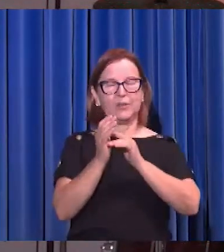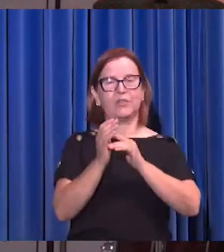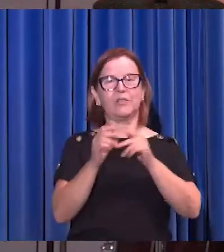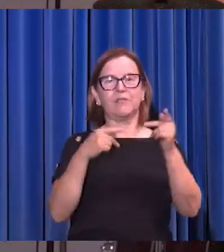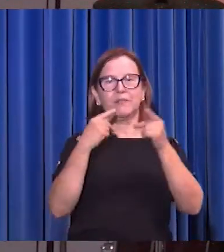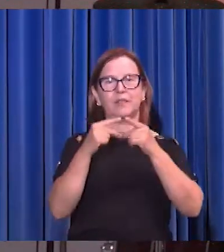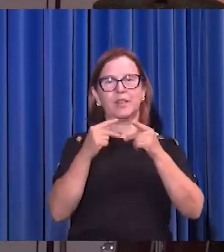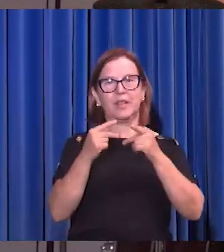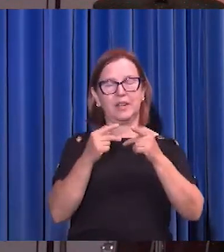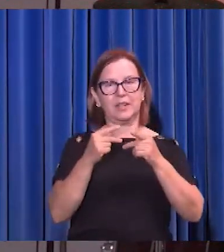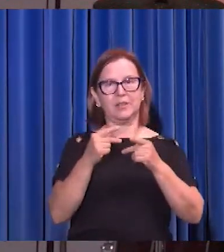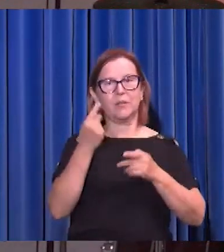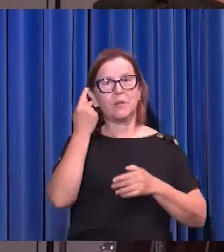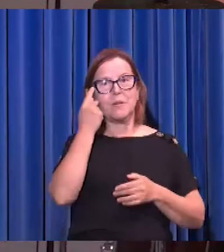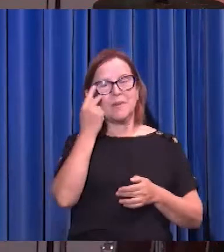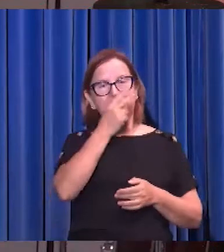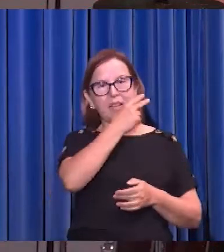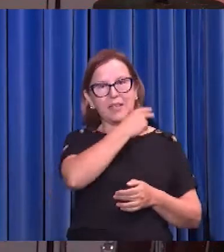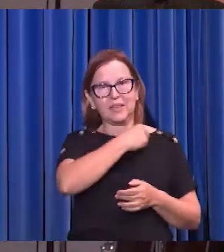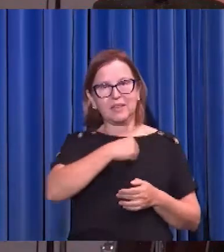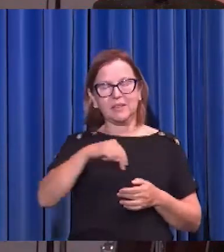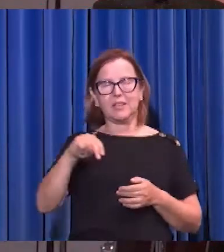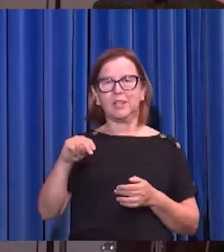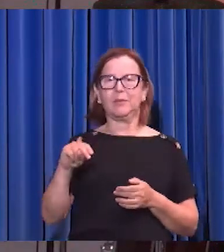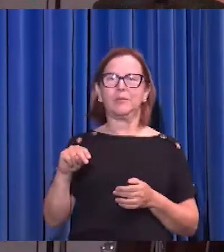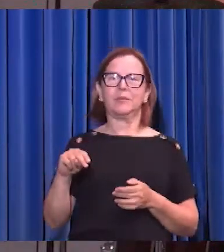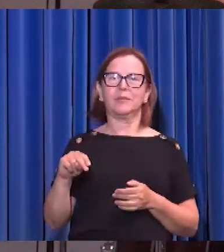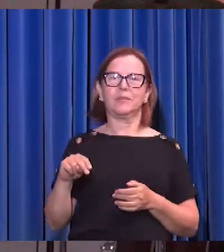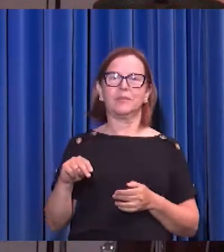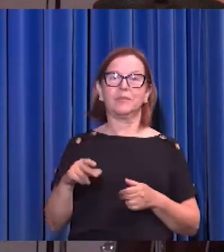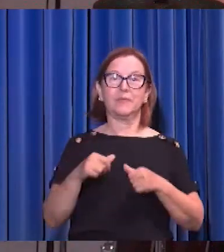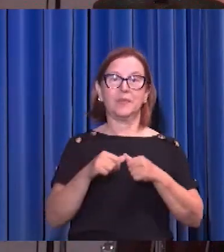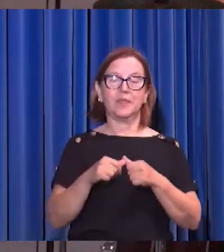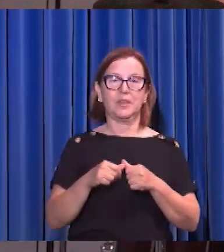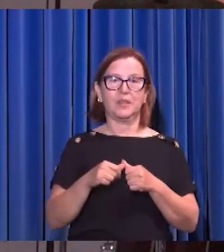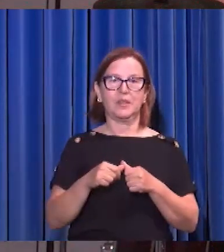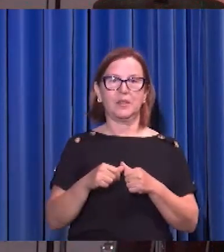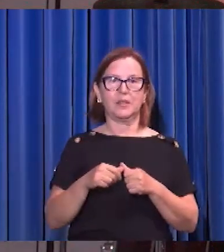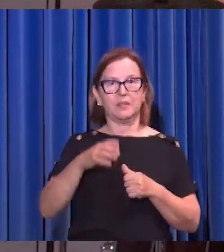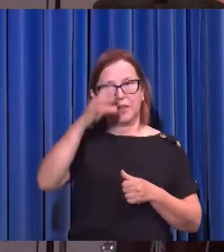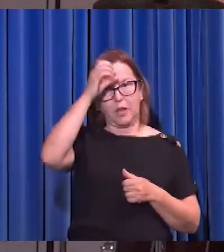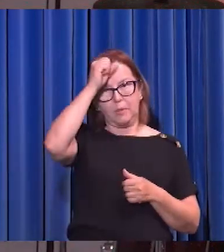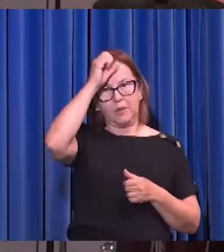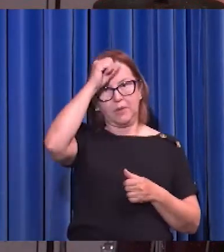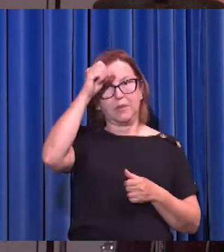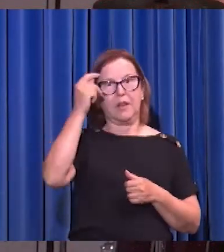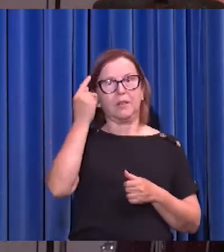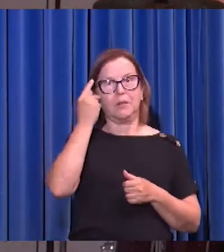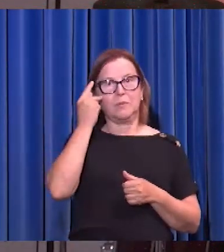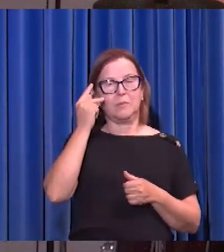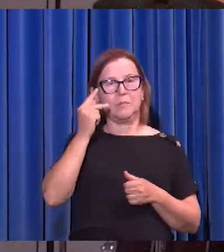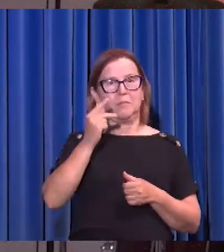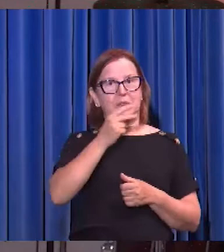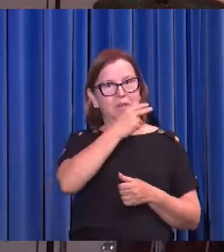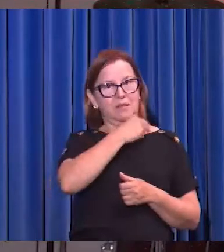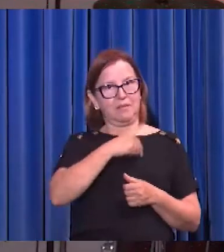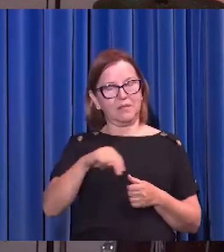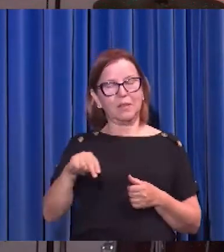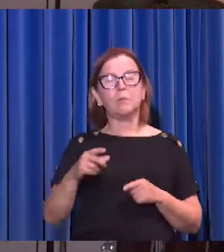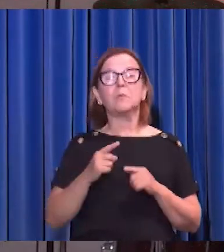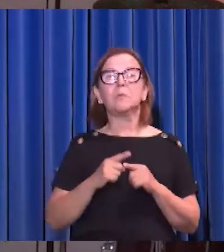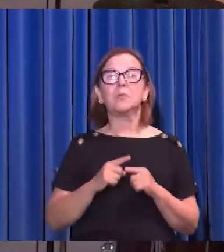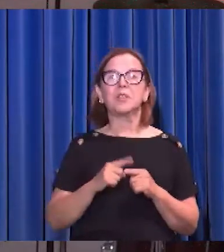tentar desconstruí-lo. E essa era realmente uma lição importante para ele. Por quê? Porque